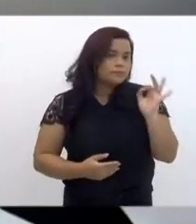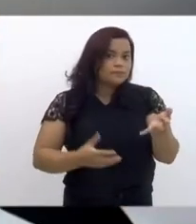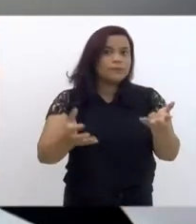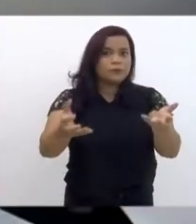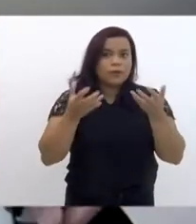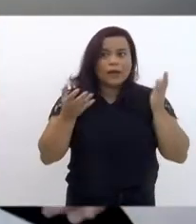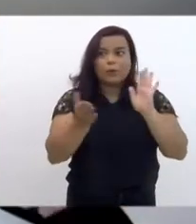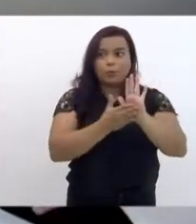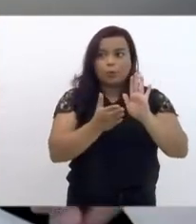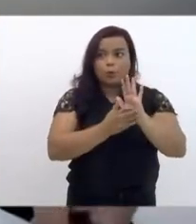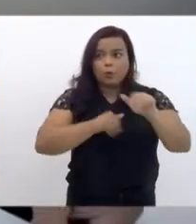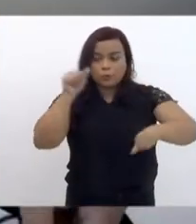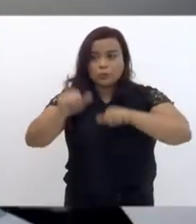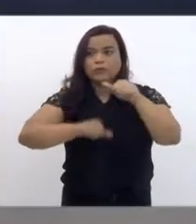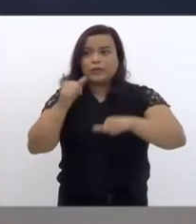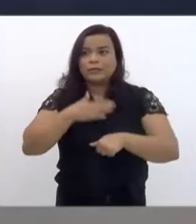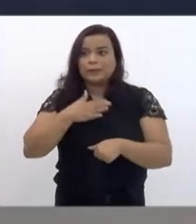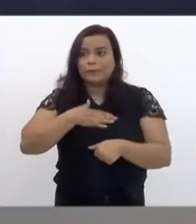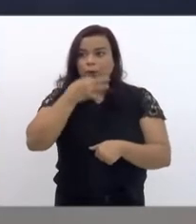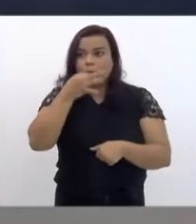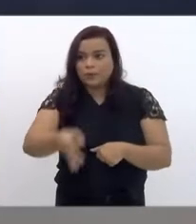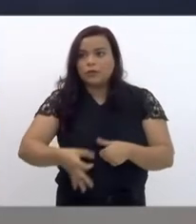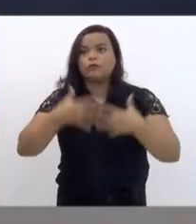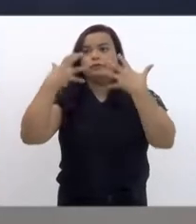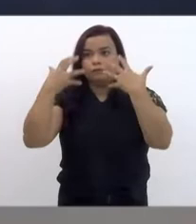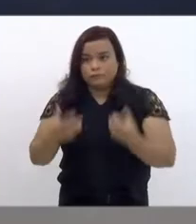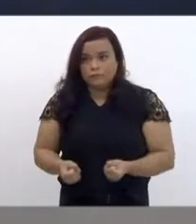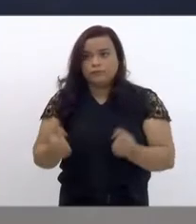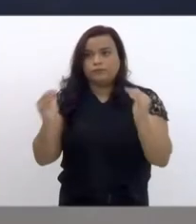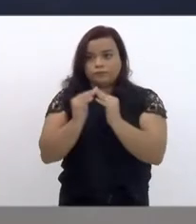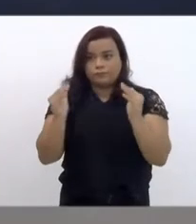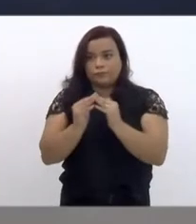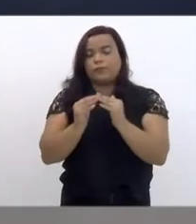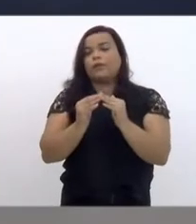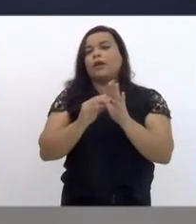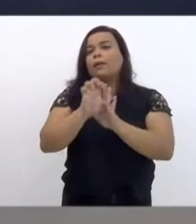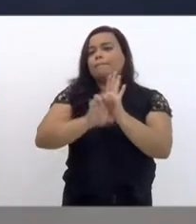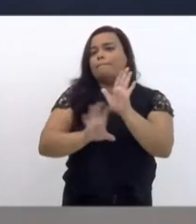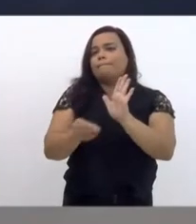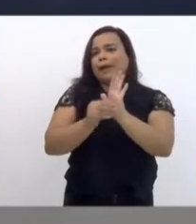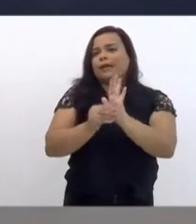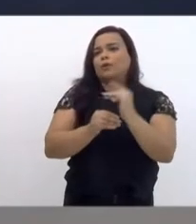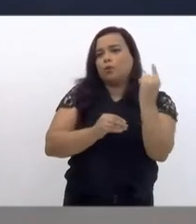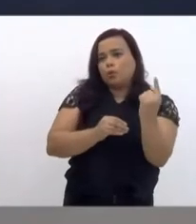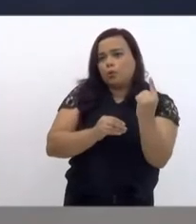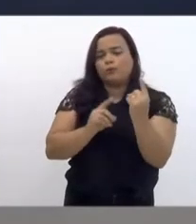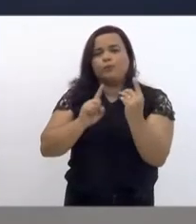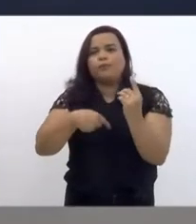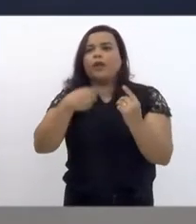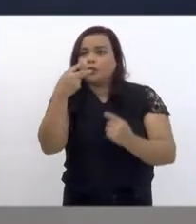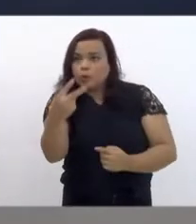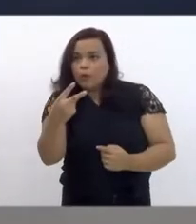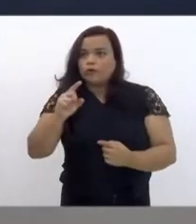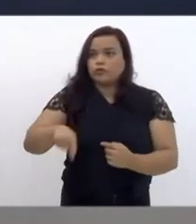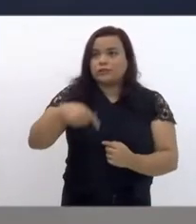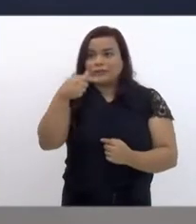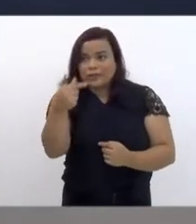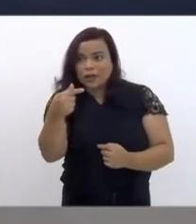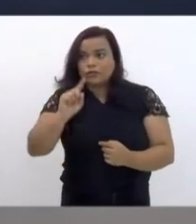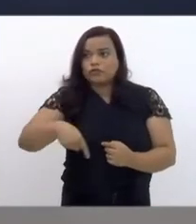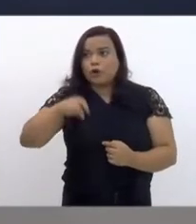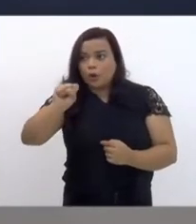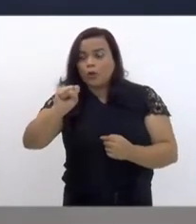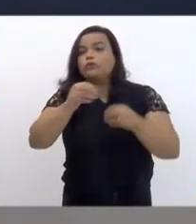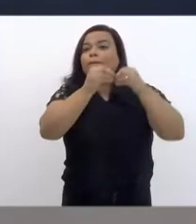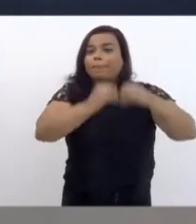alteração do meu parecer. Favorável às emendas 1, 2, 7 e 8, prejudicadas às emendas 3